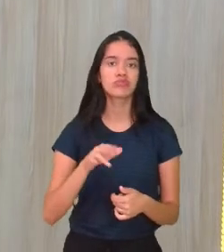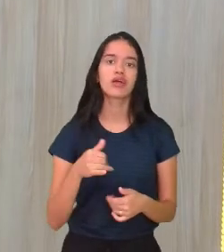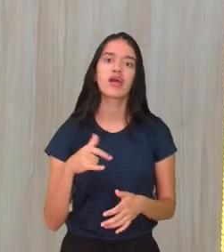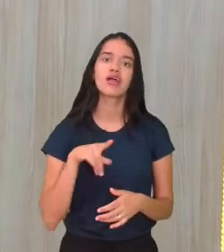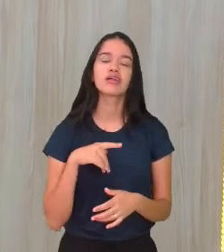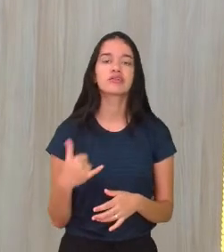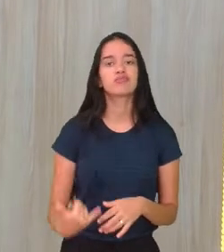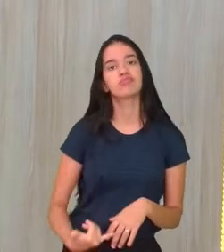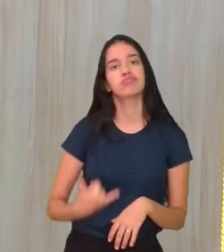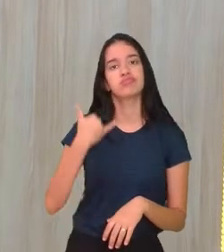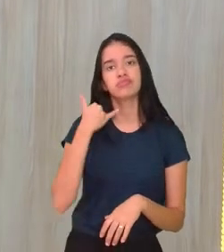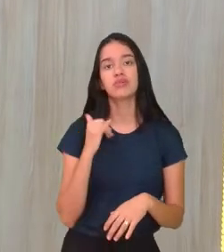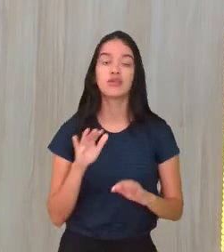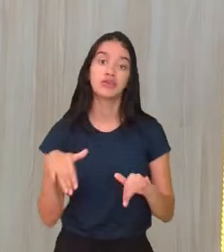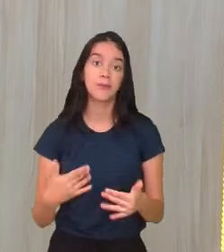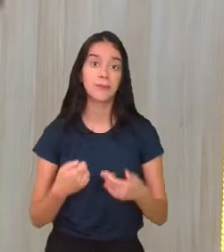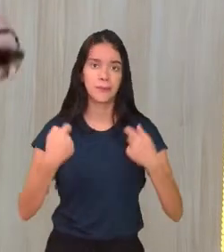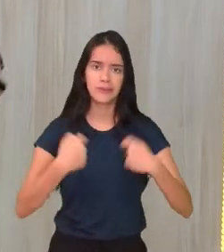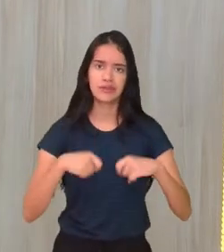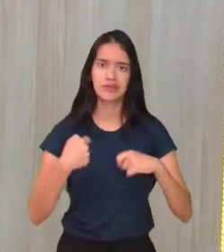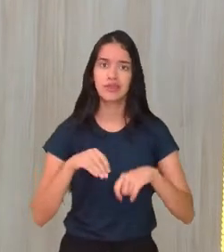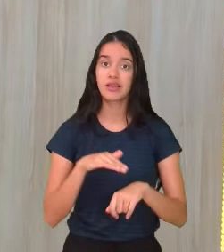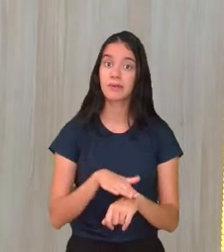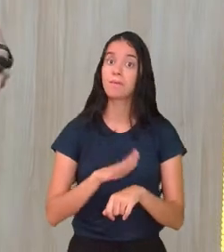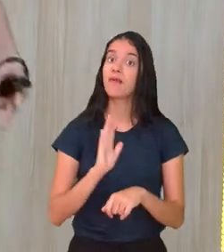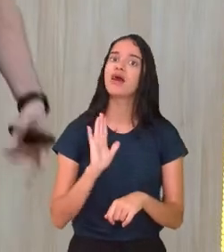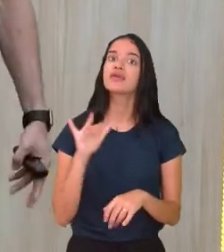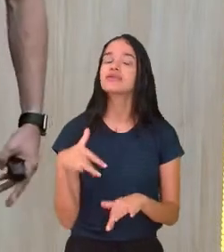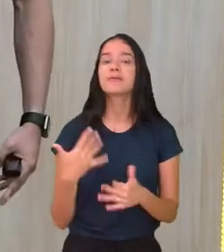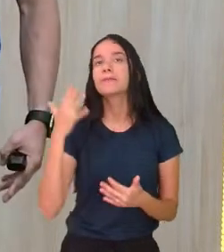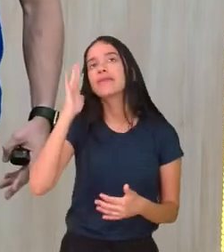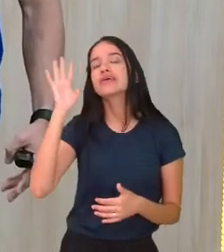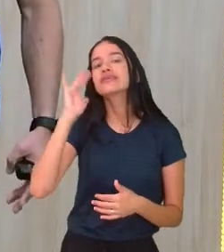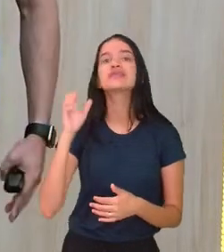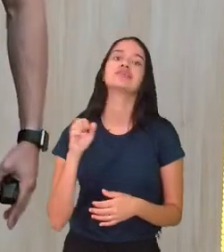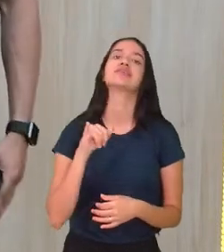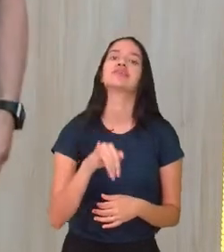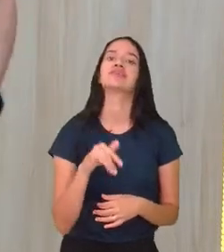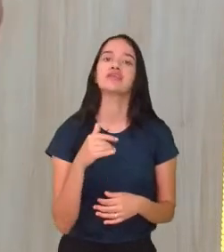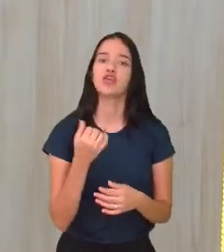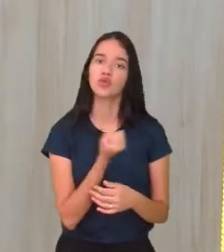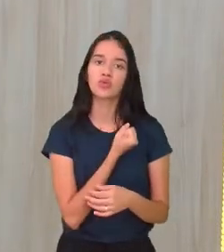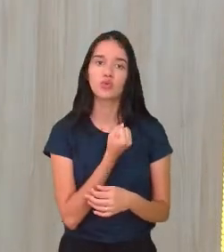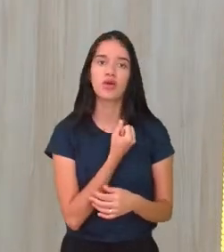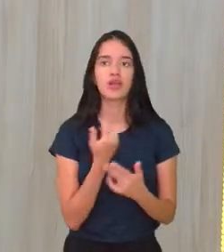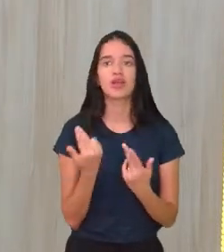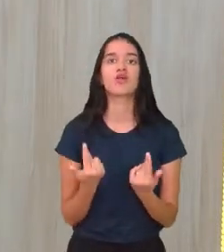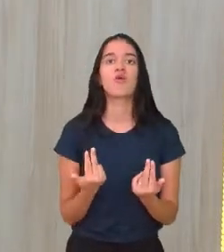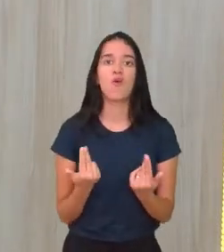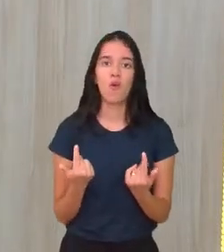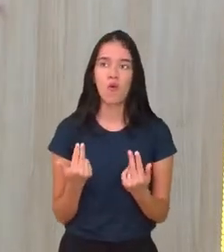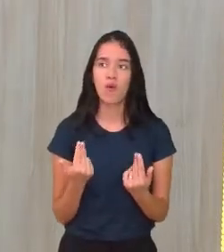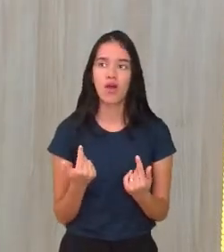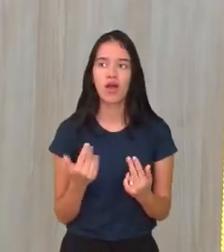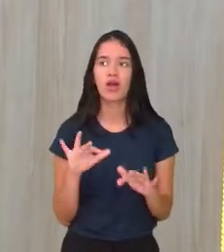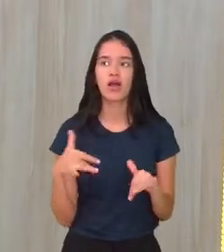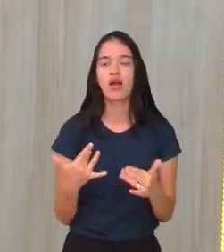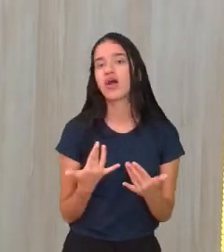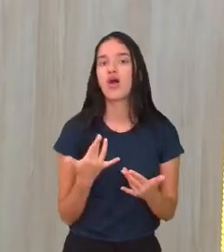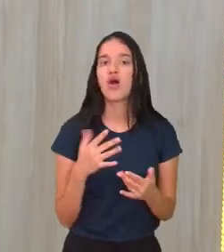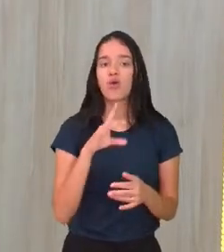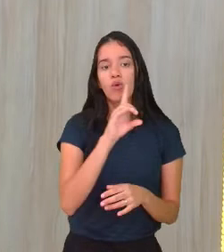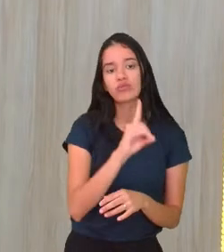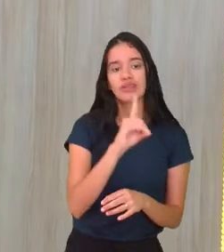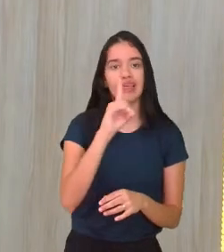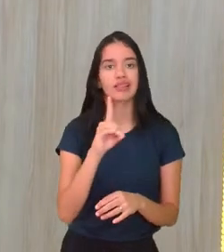vai aumentando, então precisa aí de mais números. Porque imagina, se tem um número igual, já tem um número igual com o DDD, né,